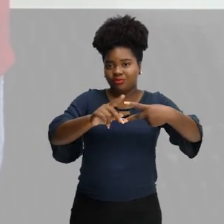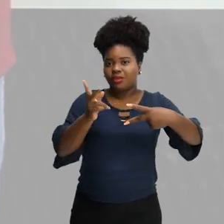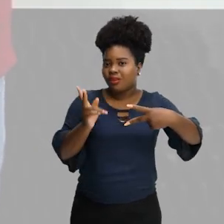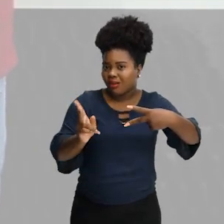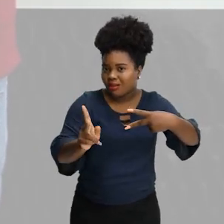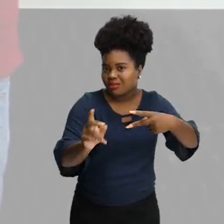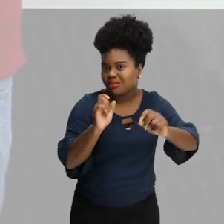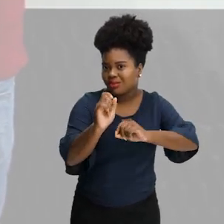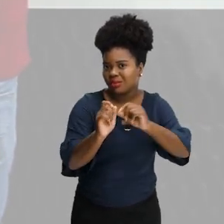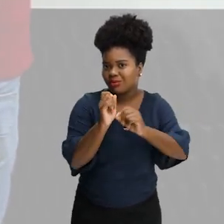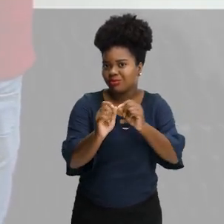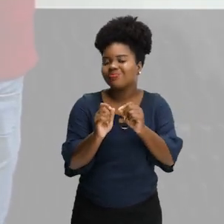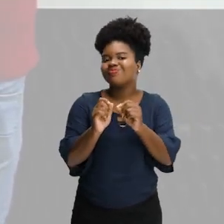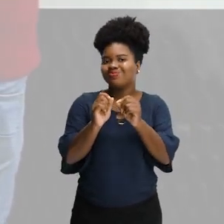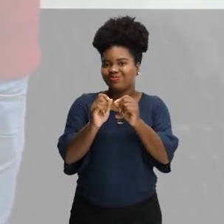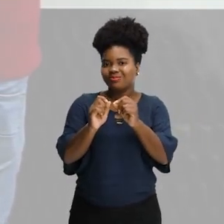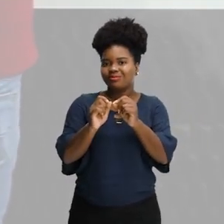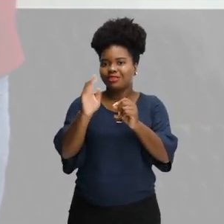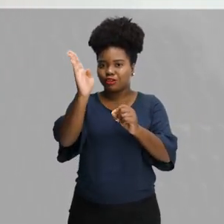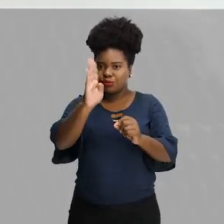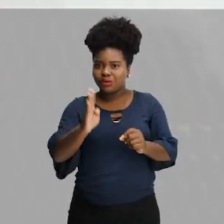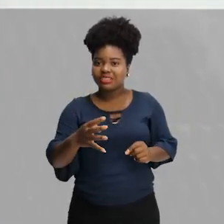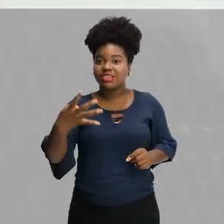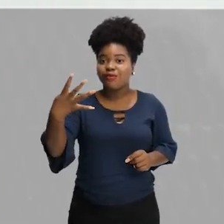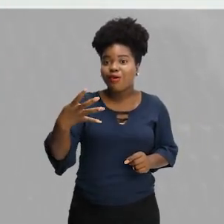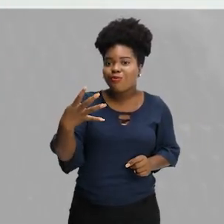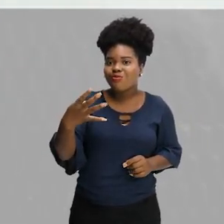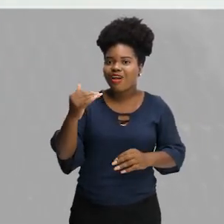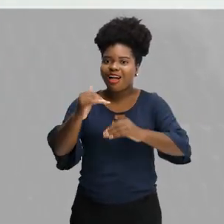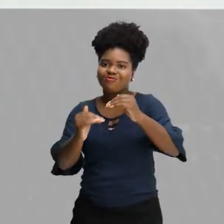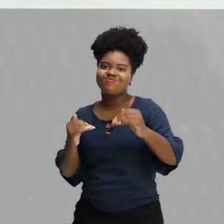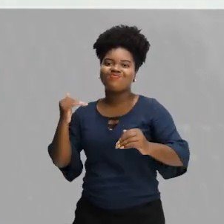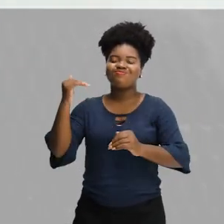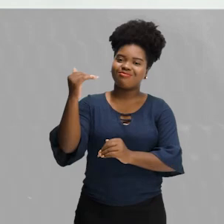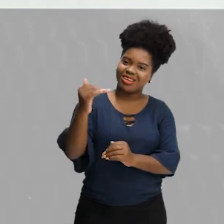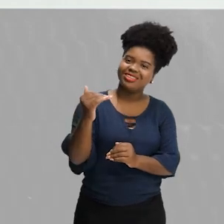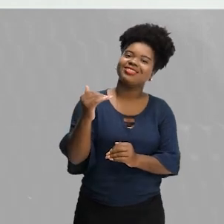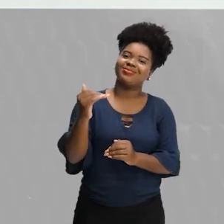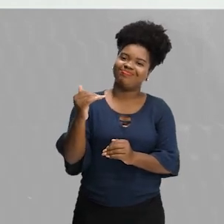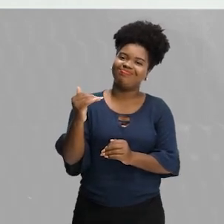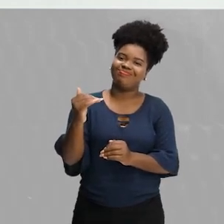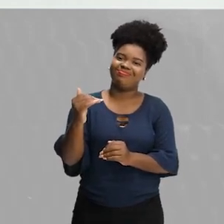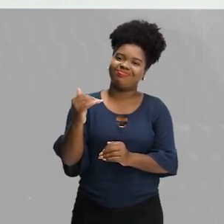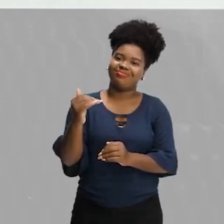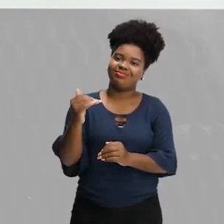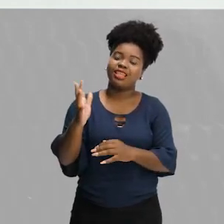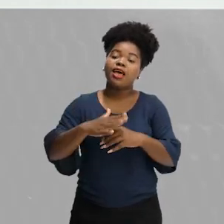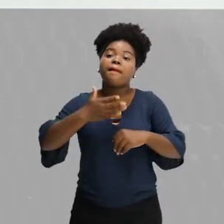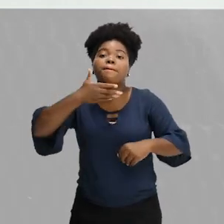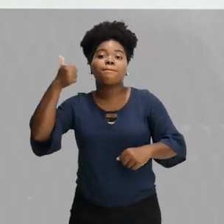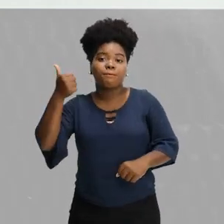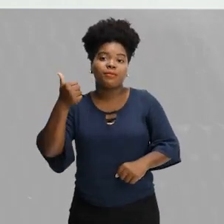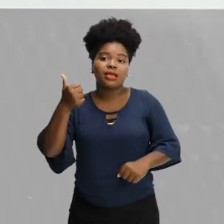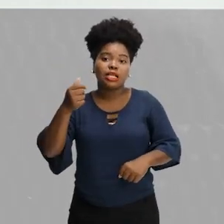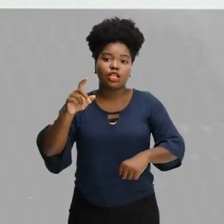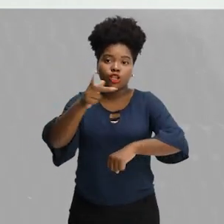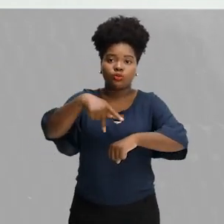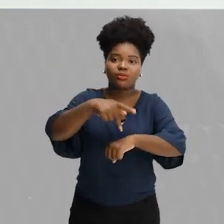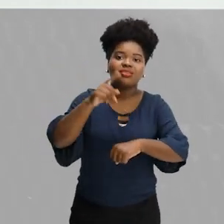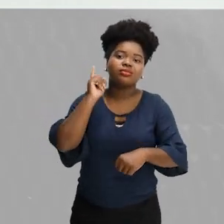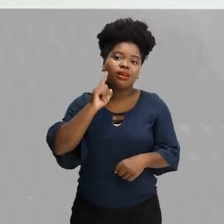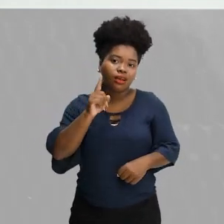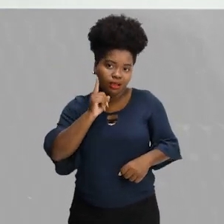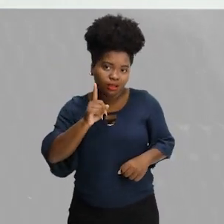o quarto maior território do mundo. A gente vence os Estados Unidos. Quando eu somo todas